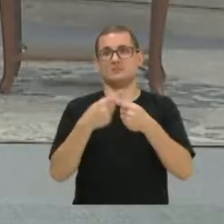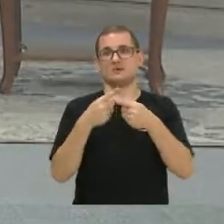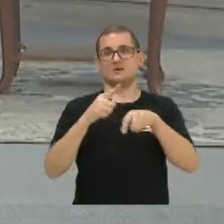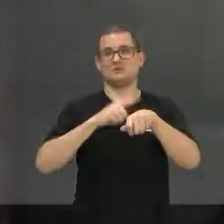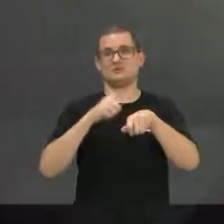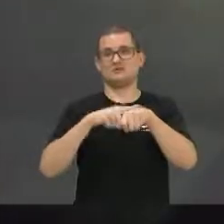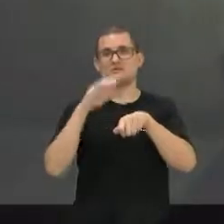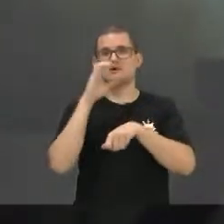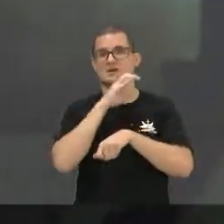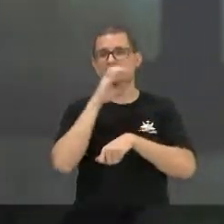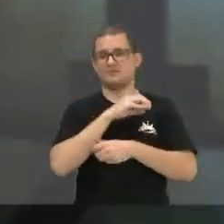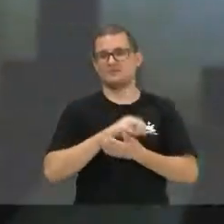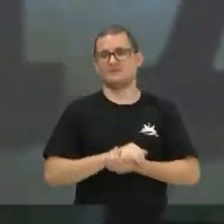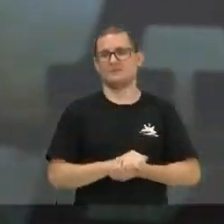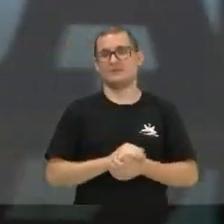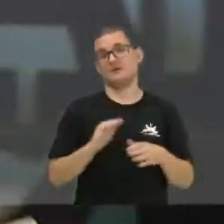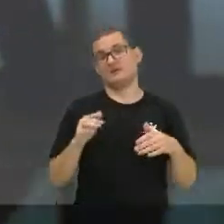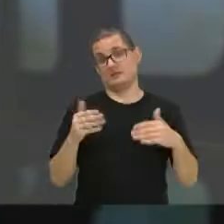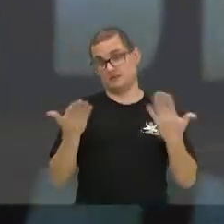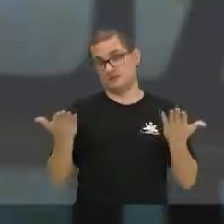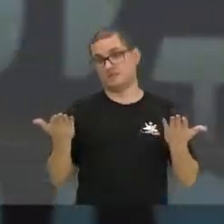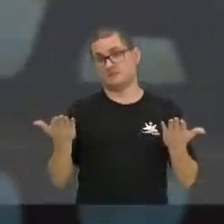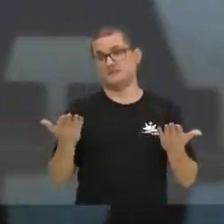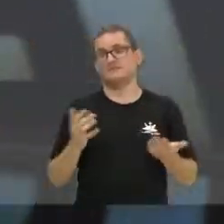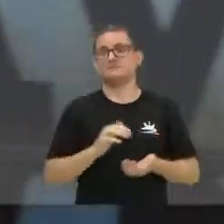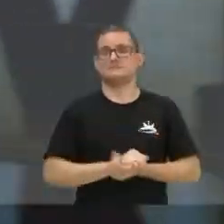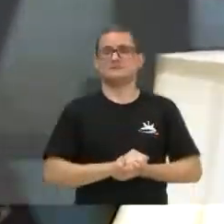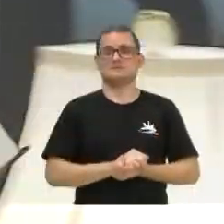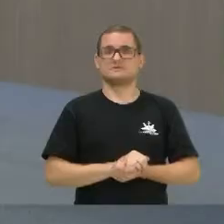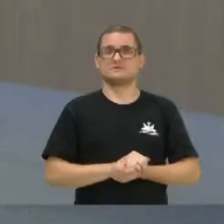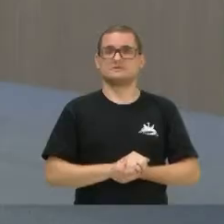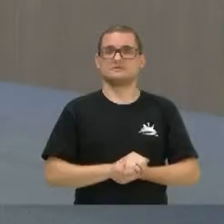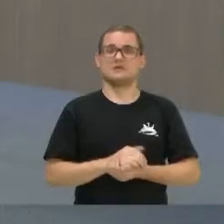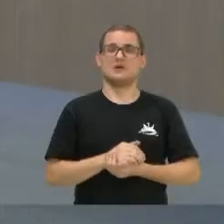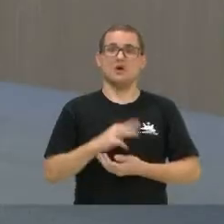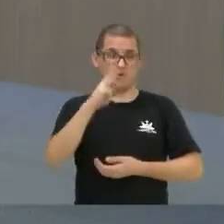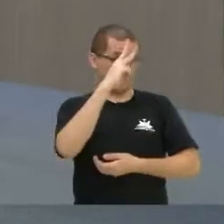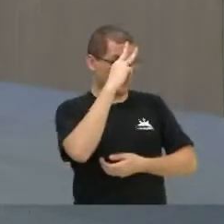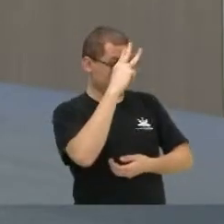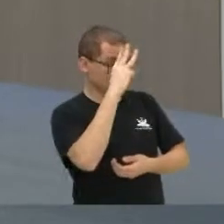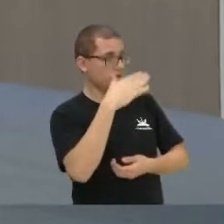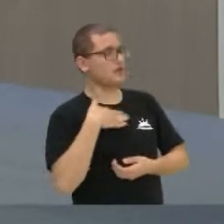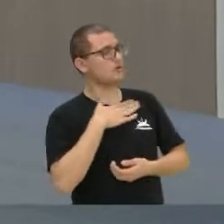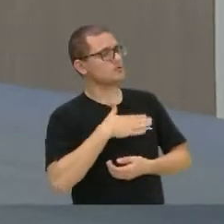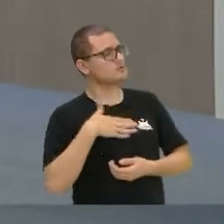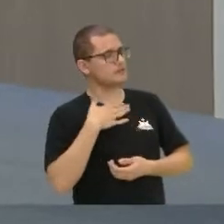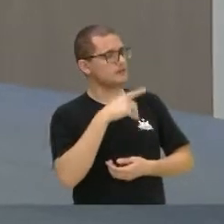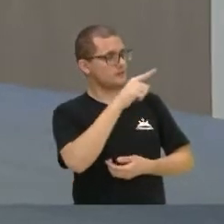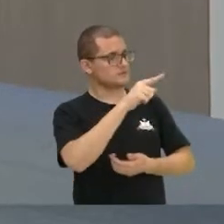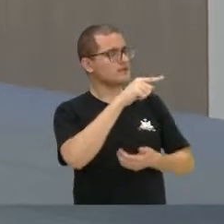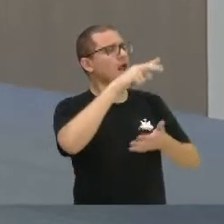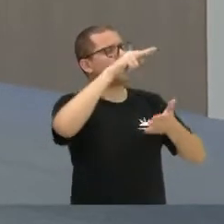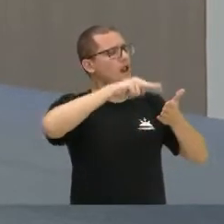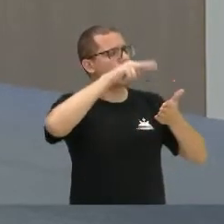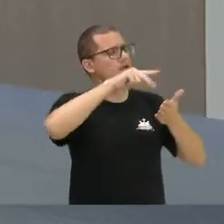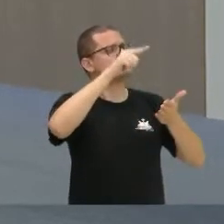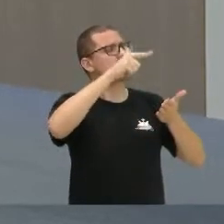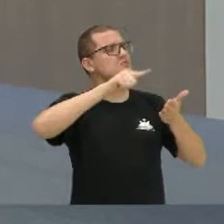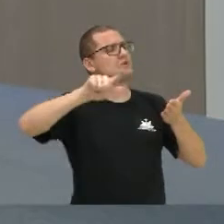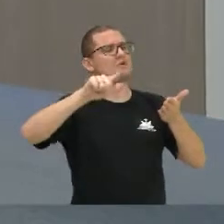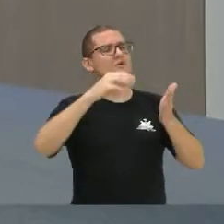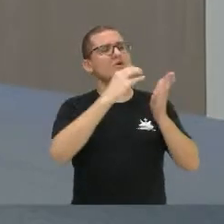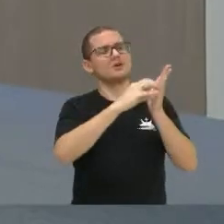passa então vai lá eu gostaria william leia outra vez